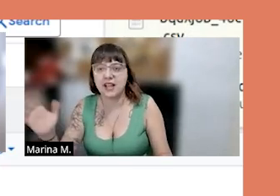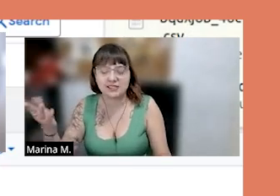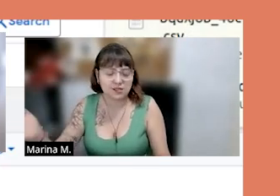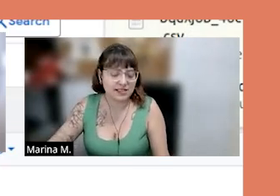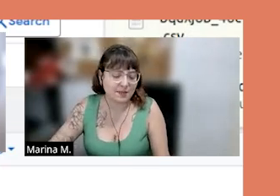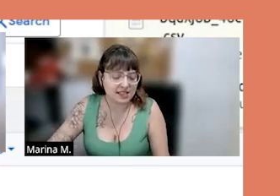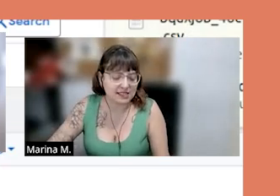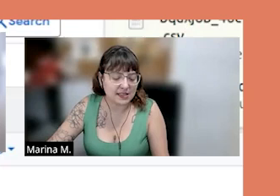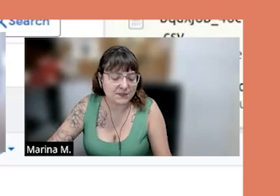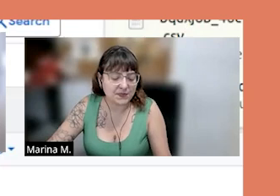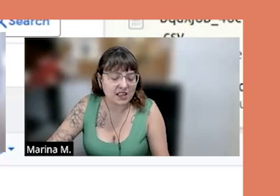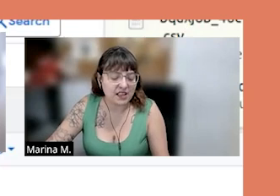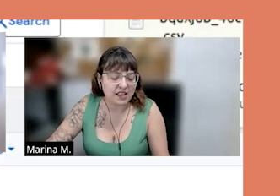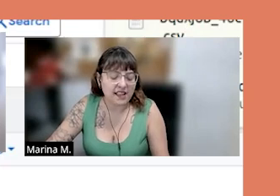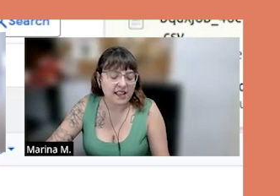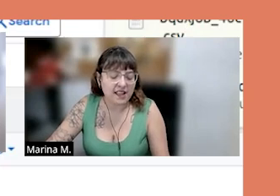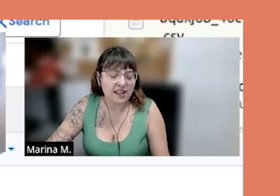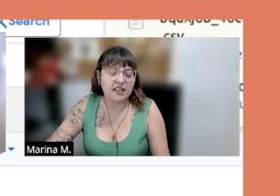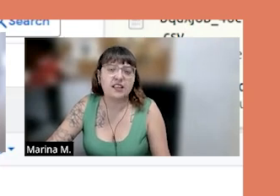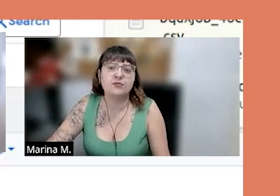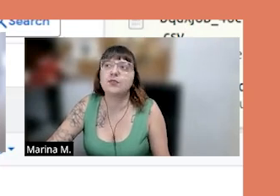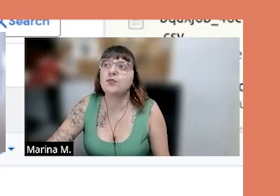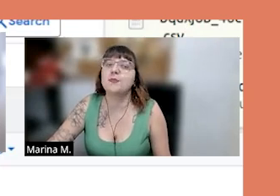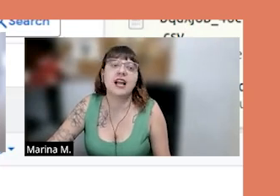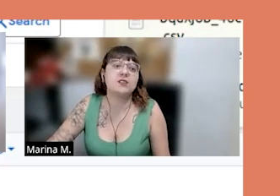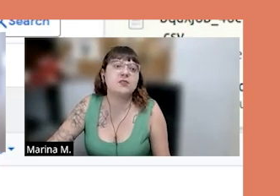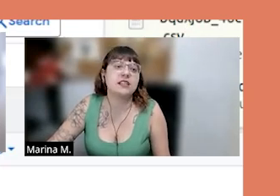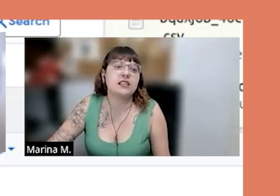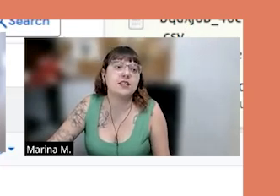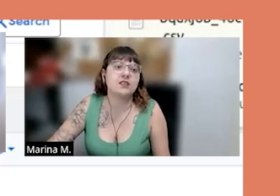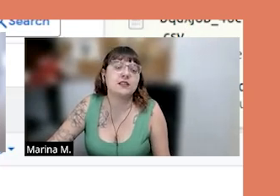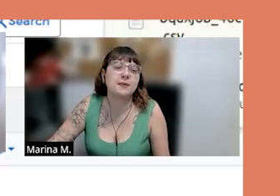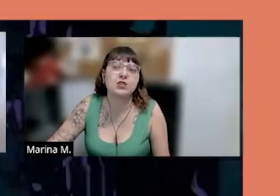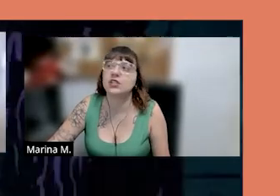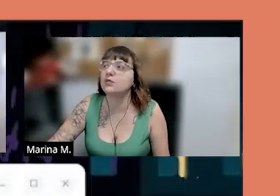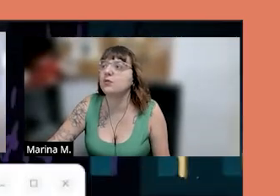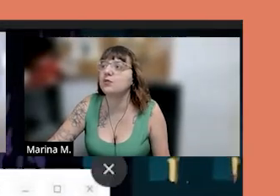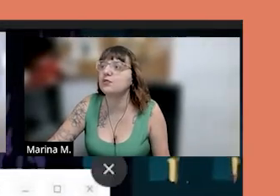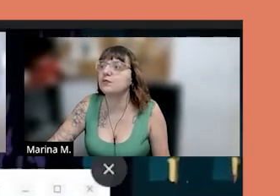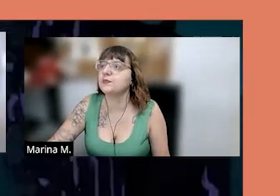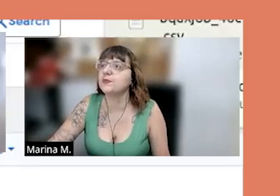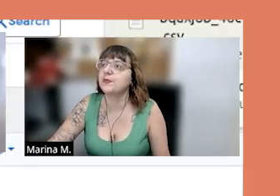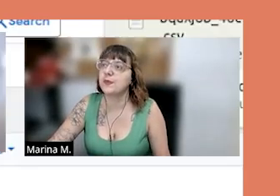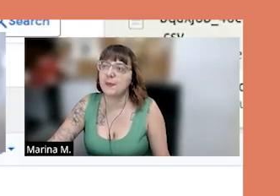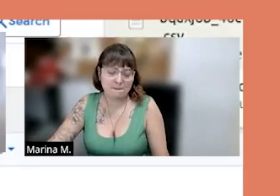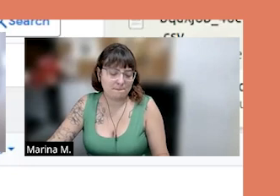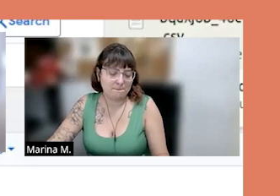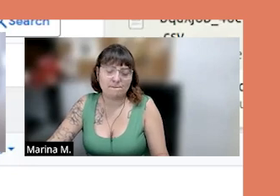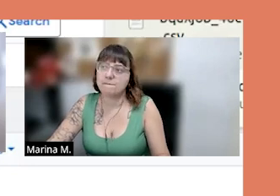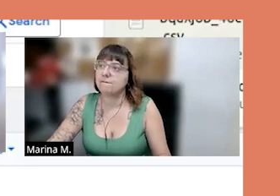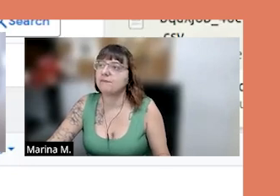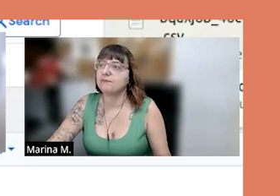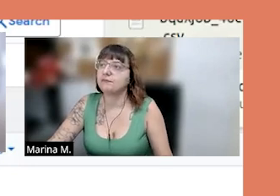2.000 bytes é 2 kbytes, né? Eu vou copiar isso daqui para nossa pastinha do curso.